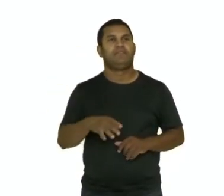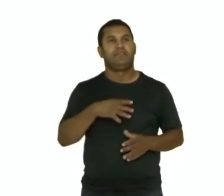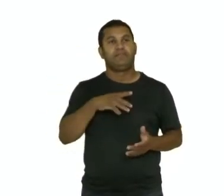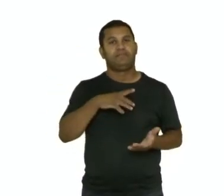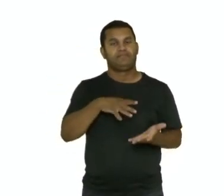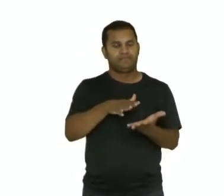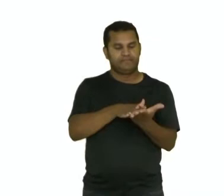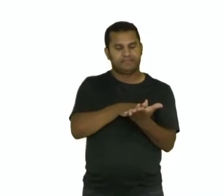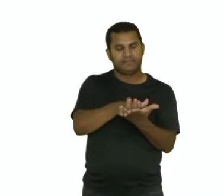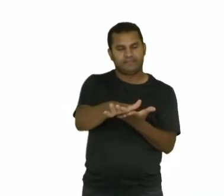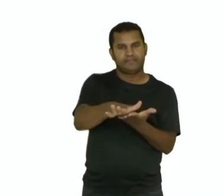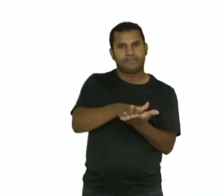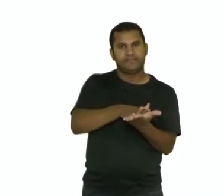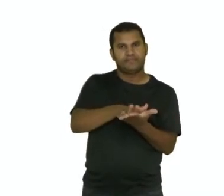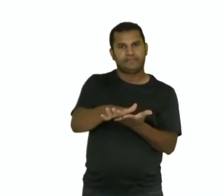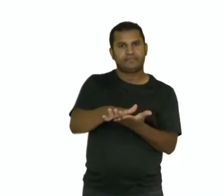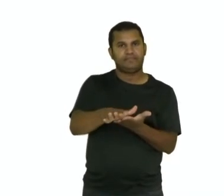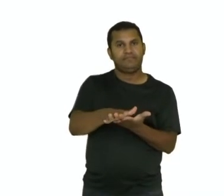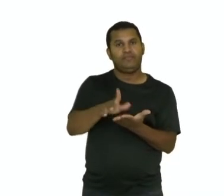vem esse ritmo do arrastar.